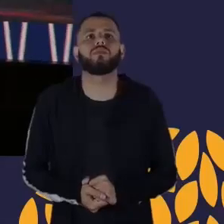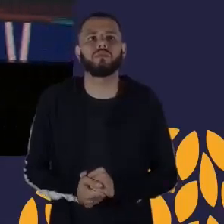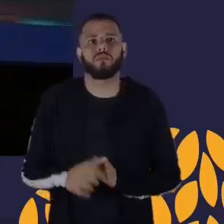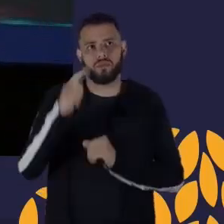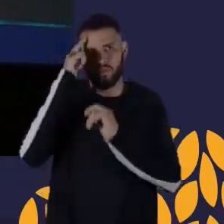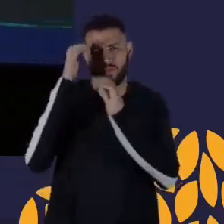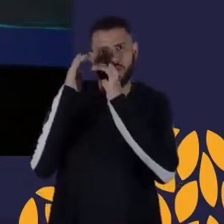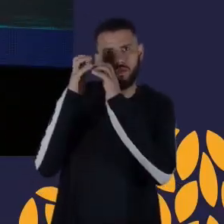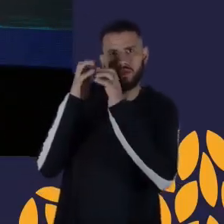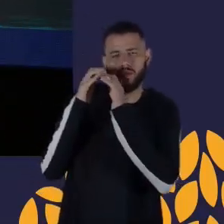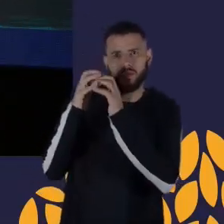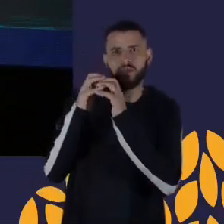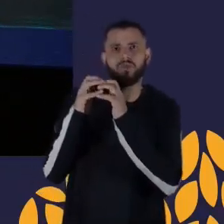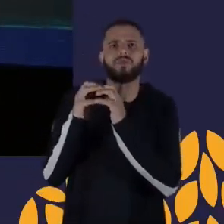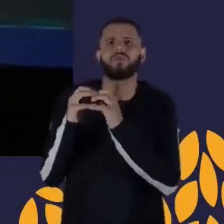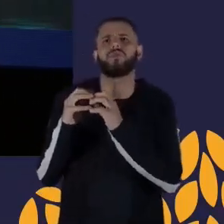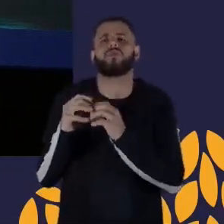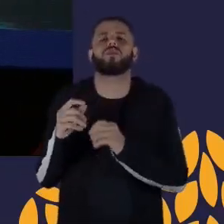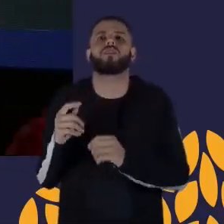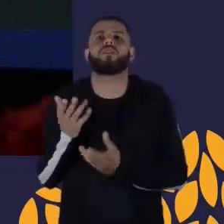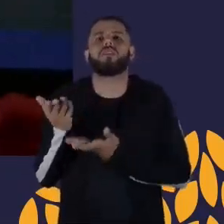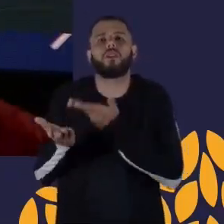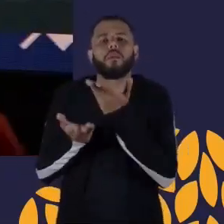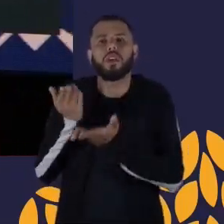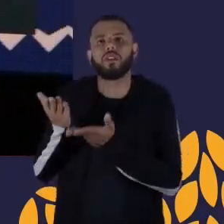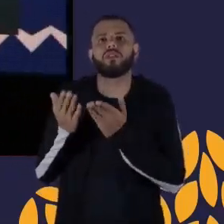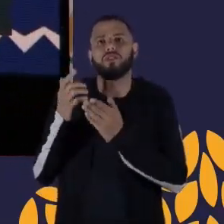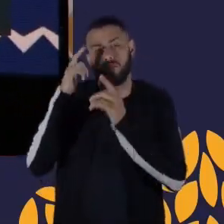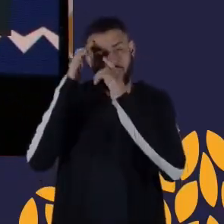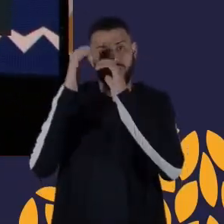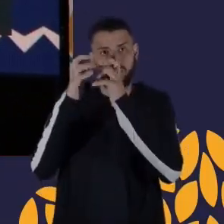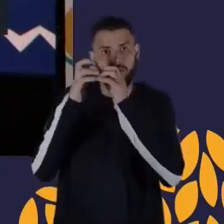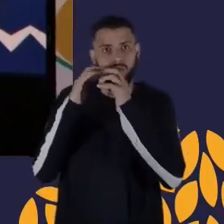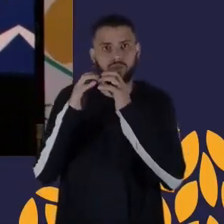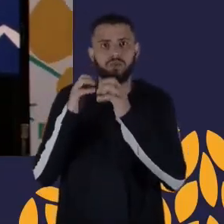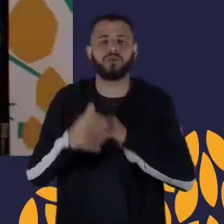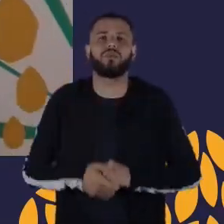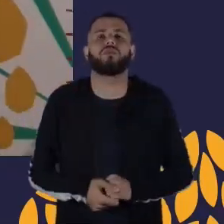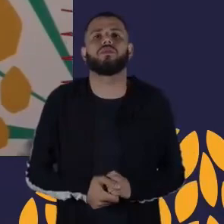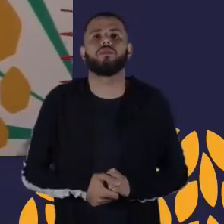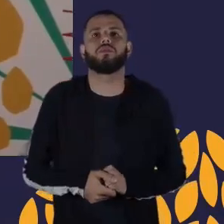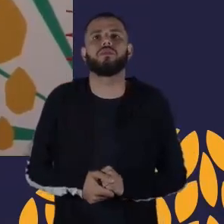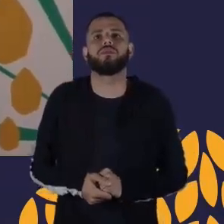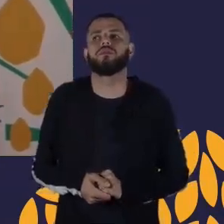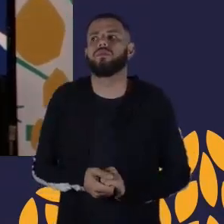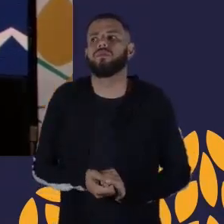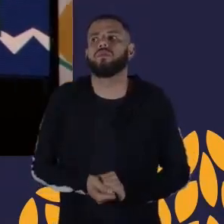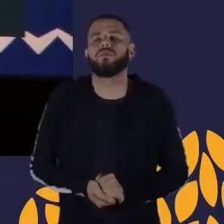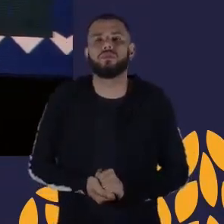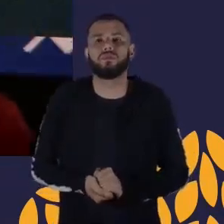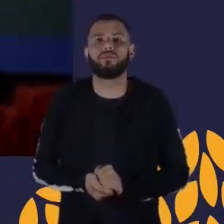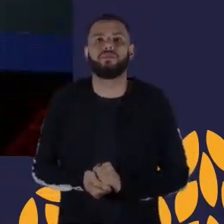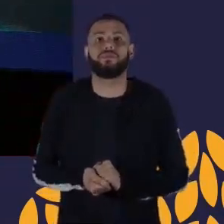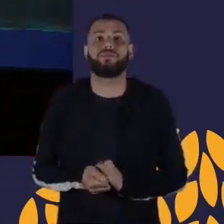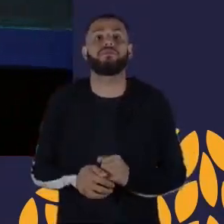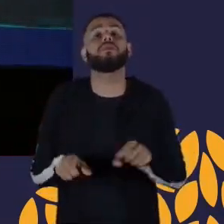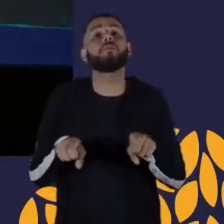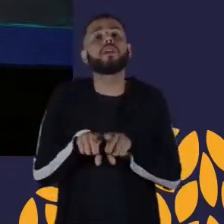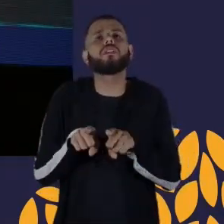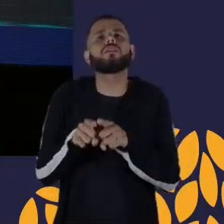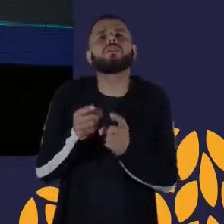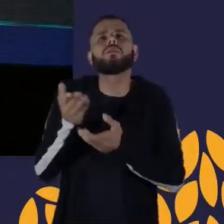Neuroproteção e tratamento da neuroinflamação, antioxidação, etc. E o tratamento